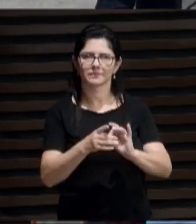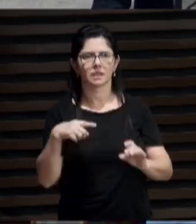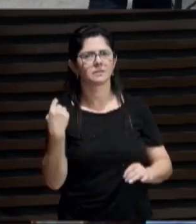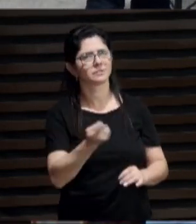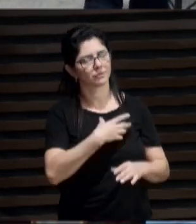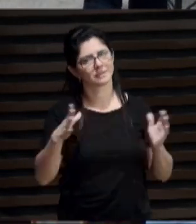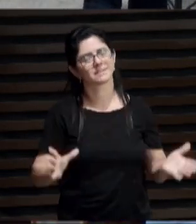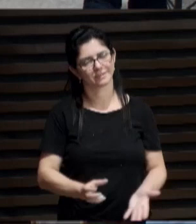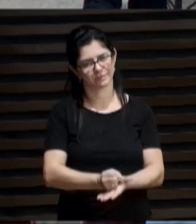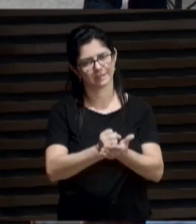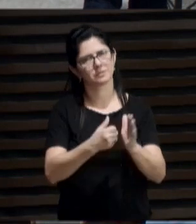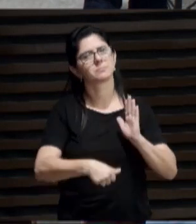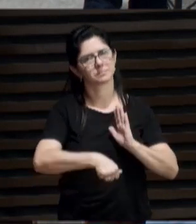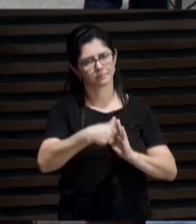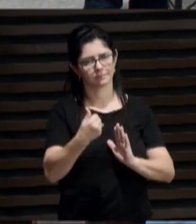salvação, primeiramente.